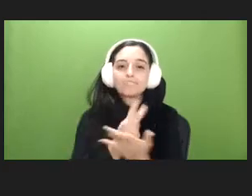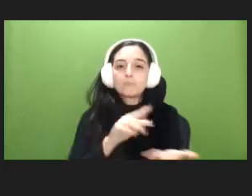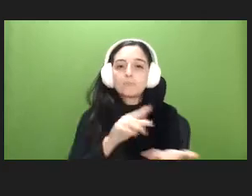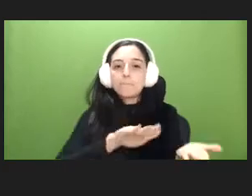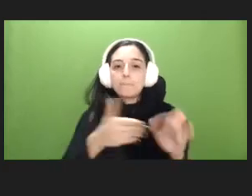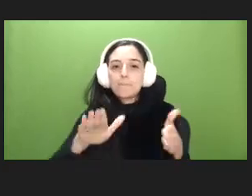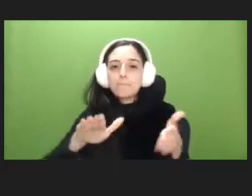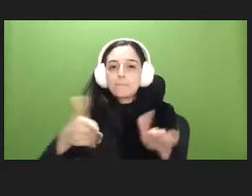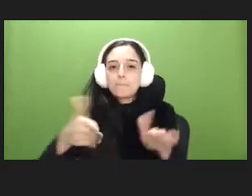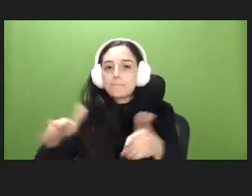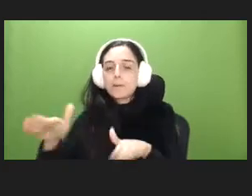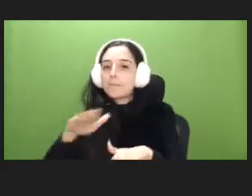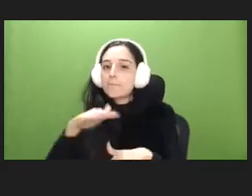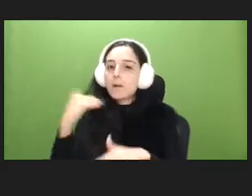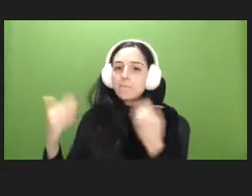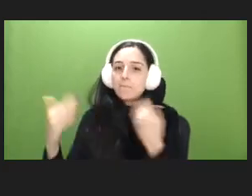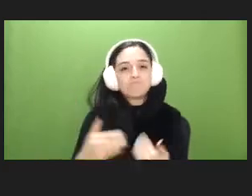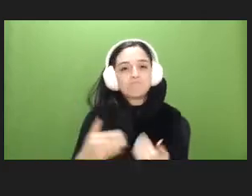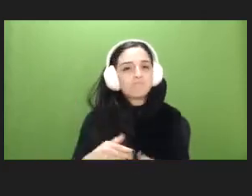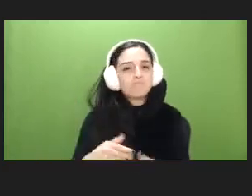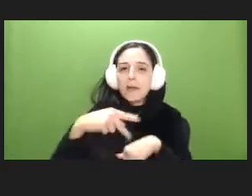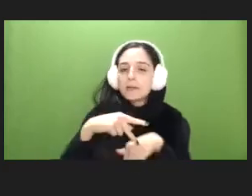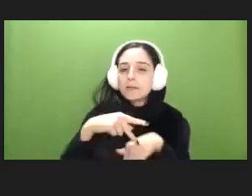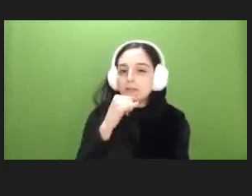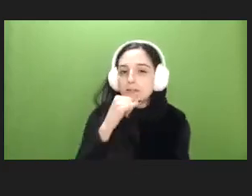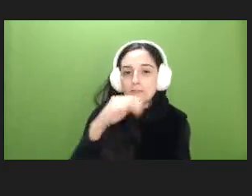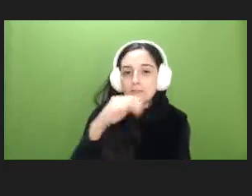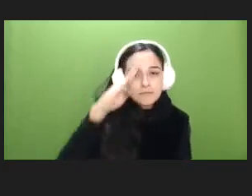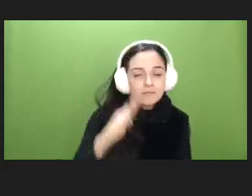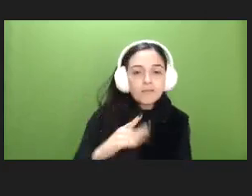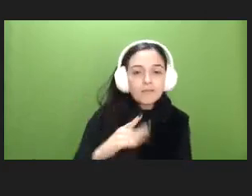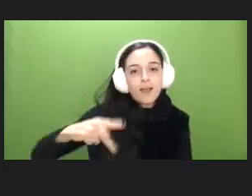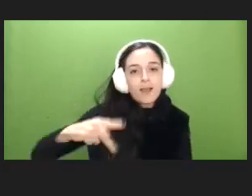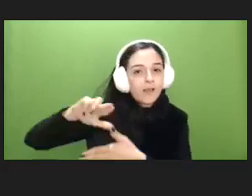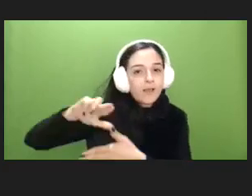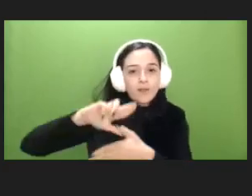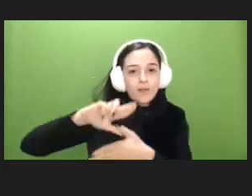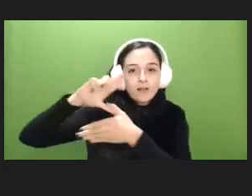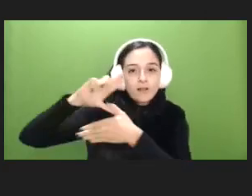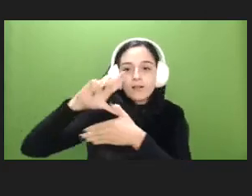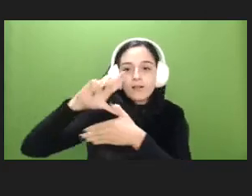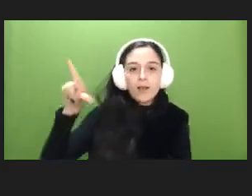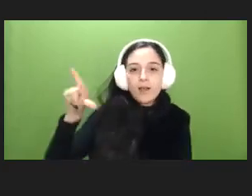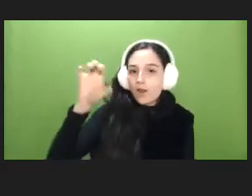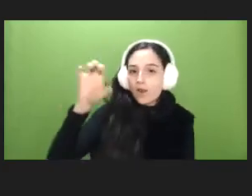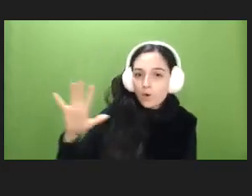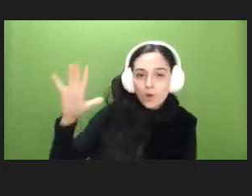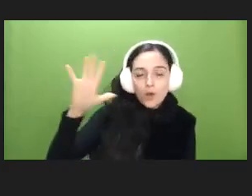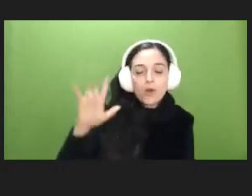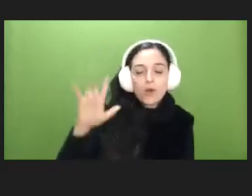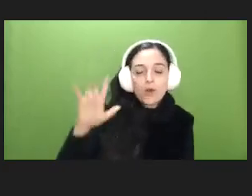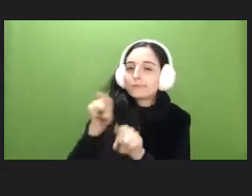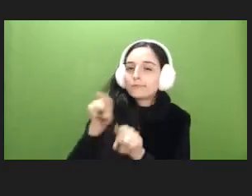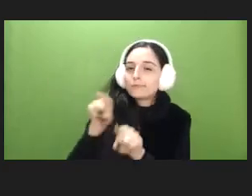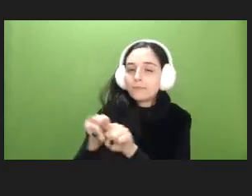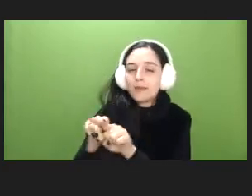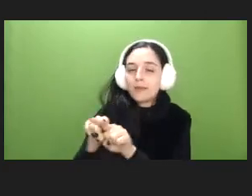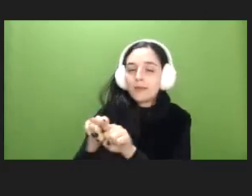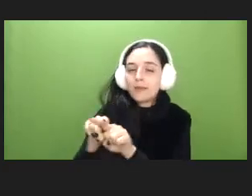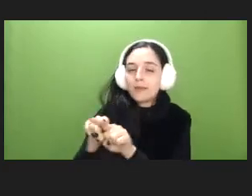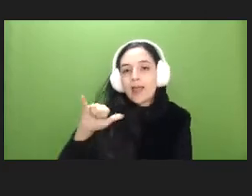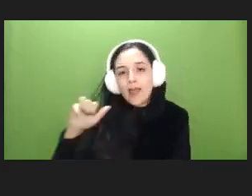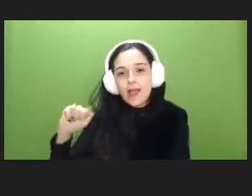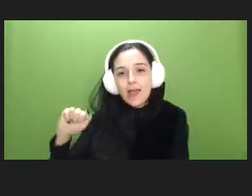desenvolvidos, né, Brasil, nos países da América Latina, na Europa, na Ásia,